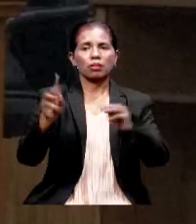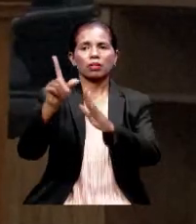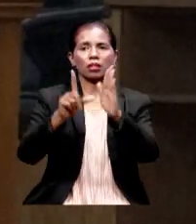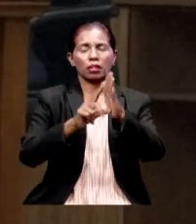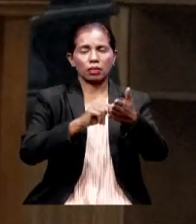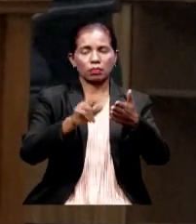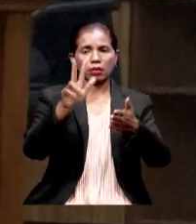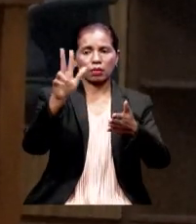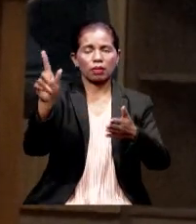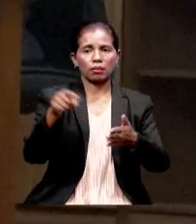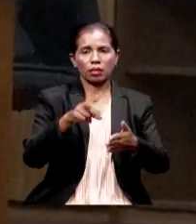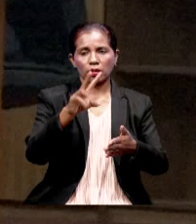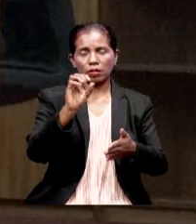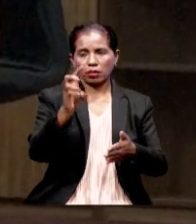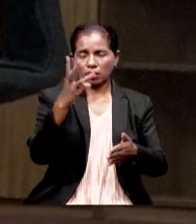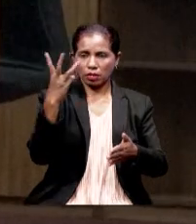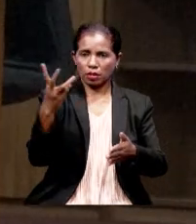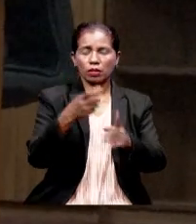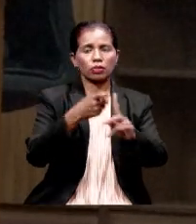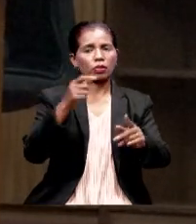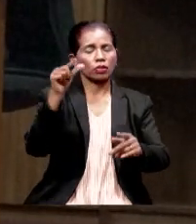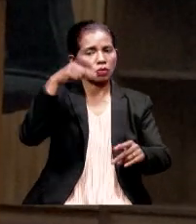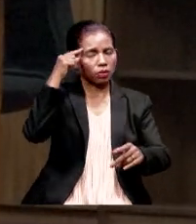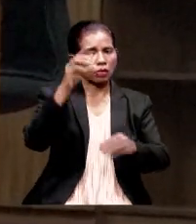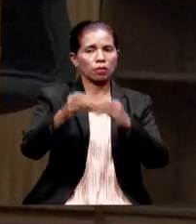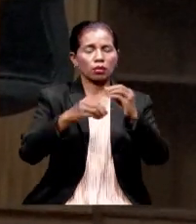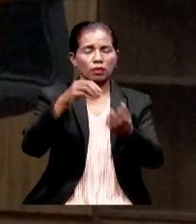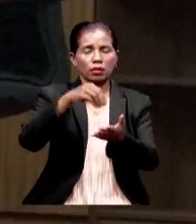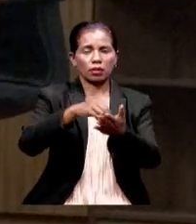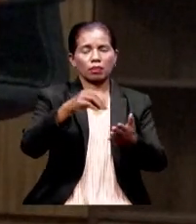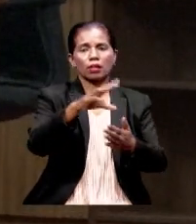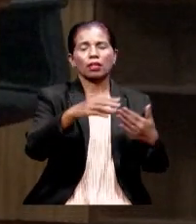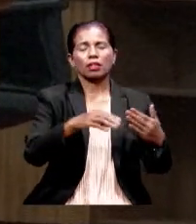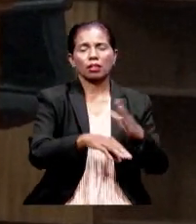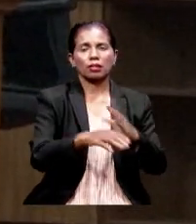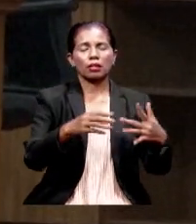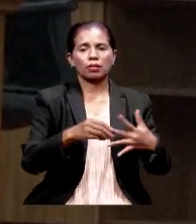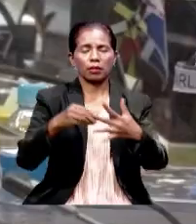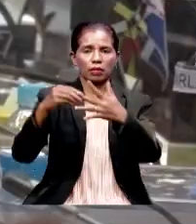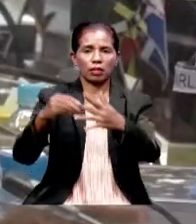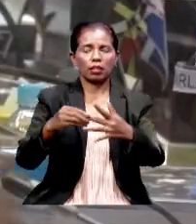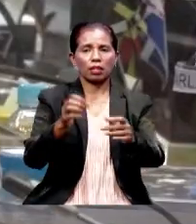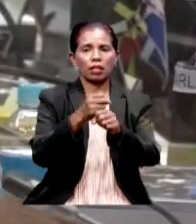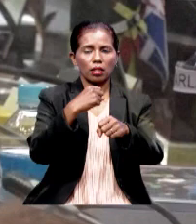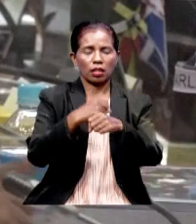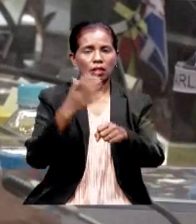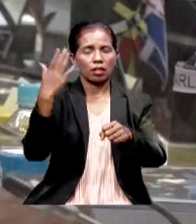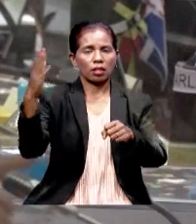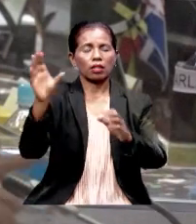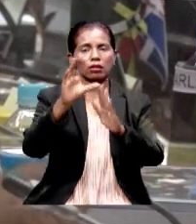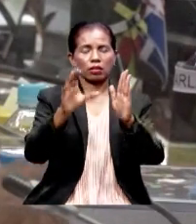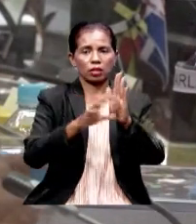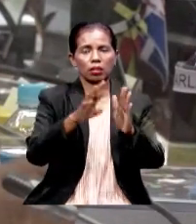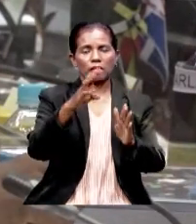12 para a ringuação resinem nebe propõe o seu governo quando a criação de Reua catac regime especial nebe consagra e a Constituição